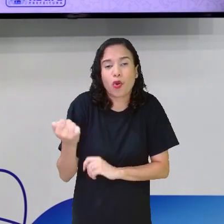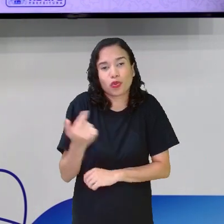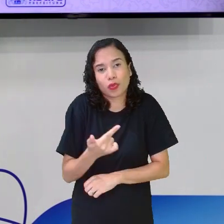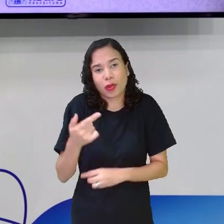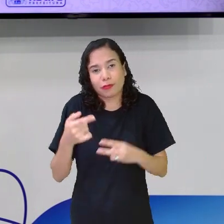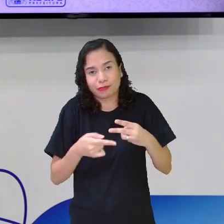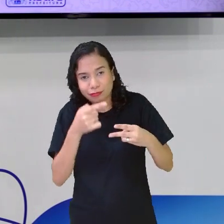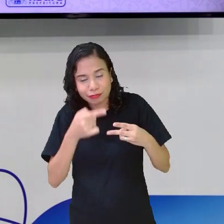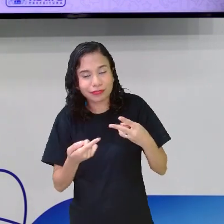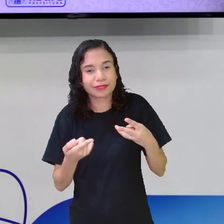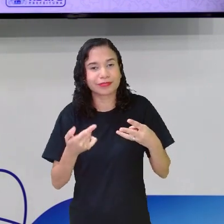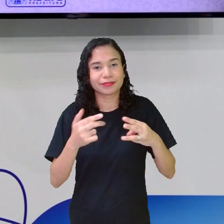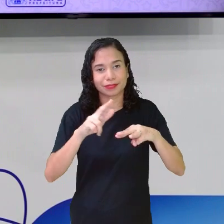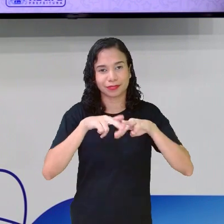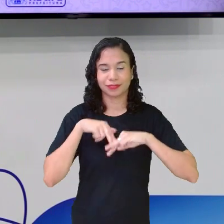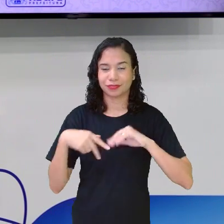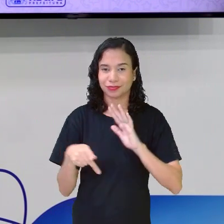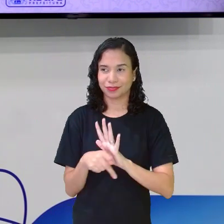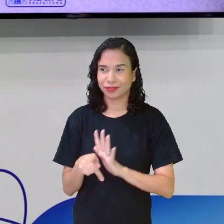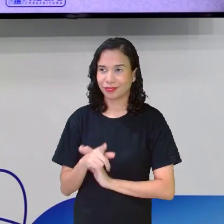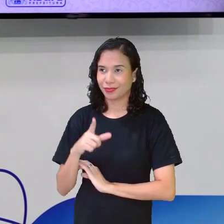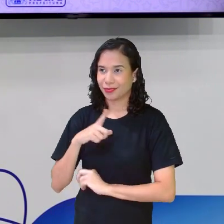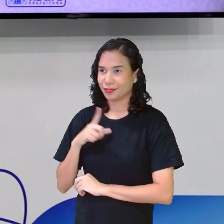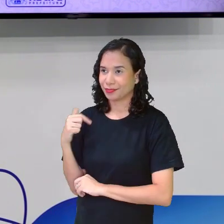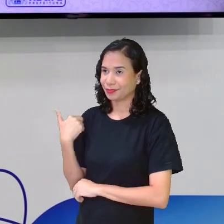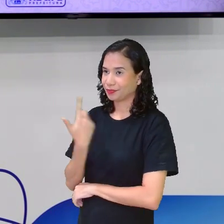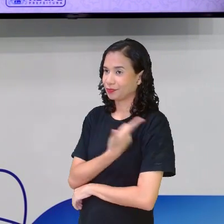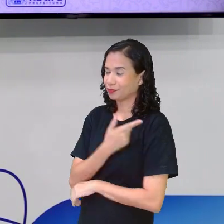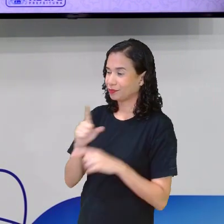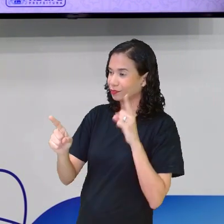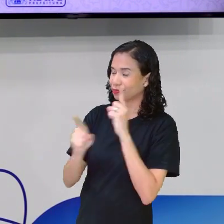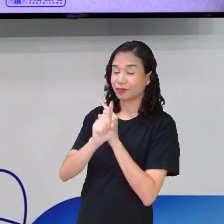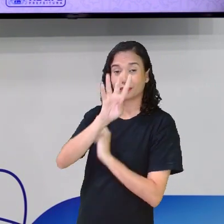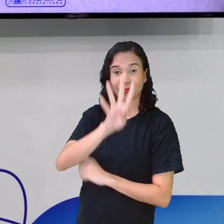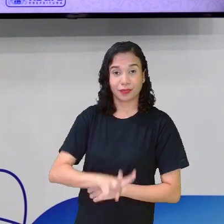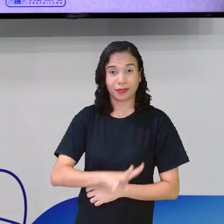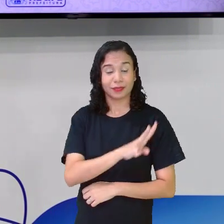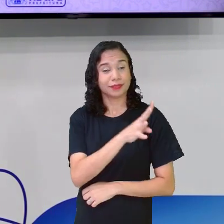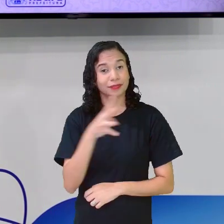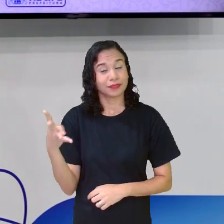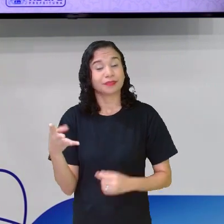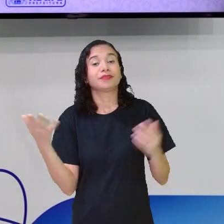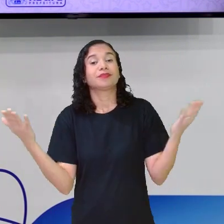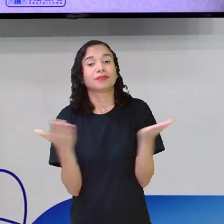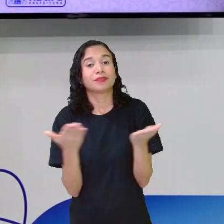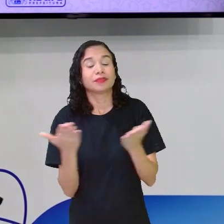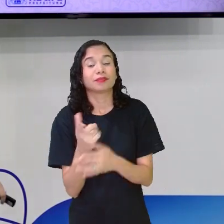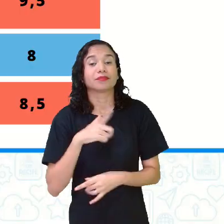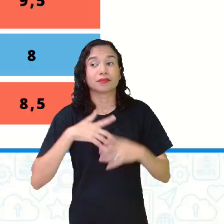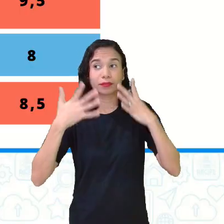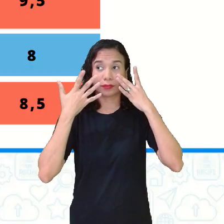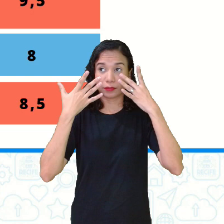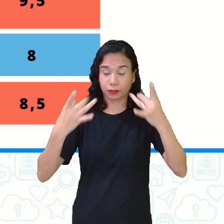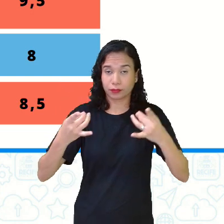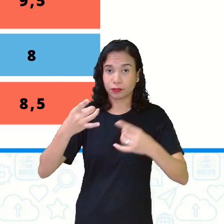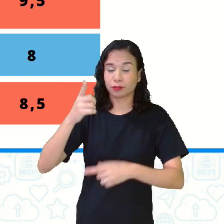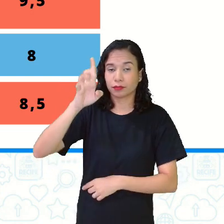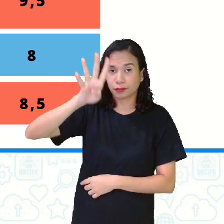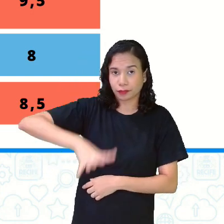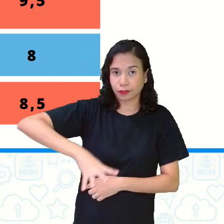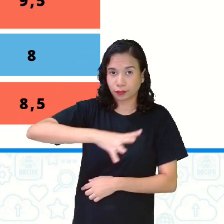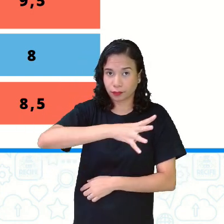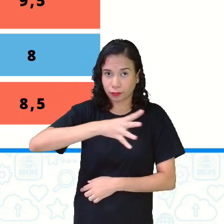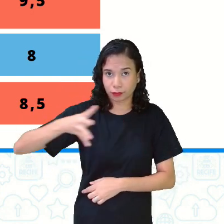Fez 100, né? O menor número que a gente encontra na tabela. Agora vamos prestar atenção. Essa é uma tabela